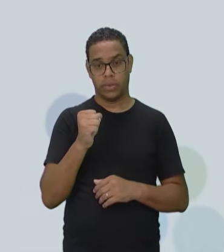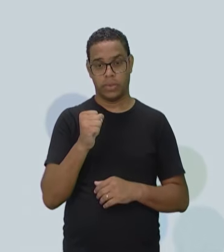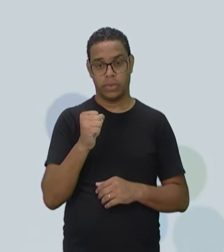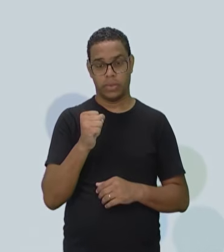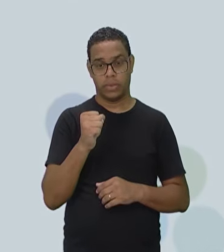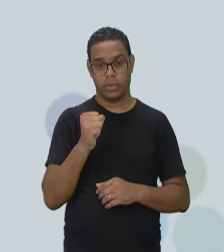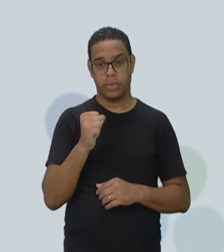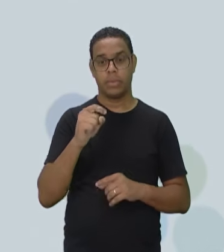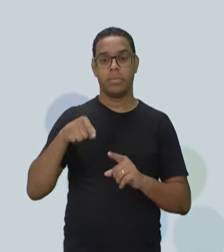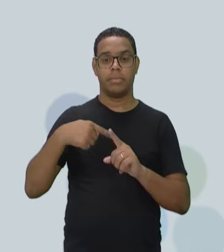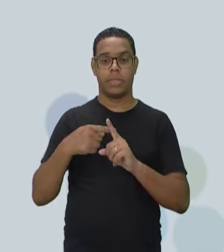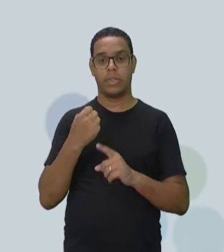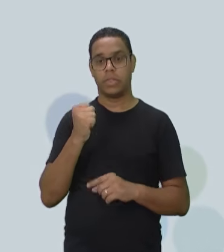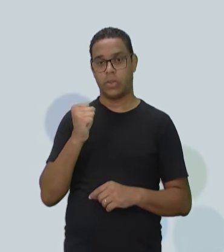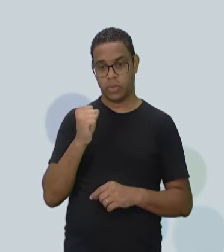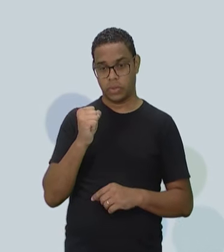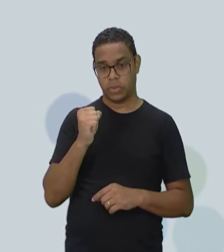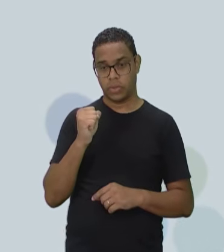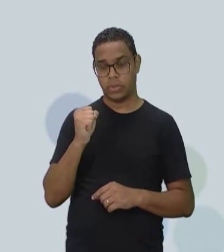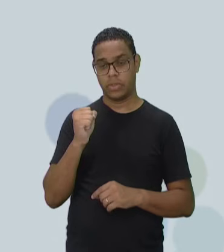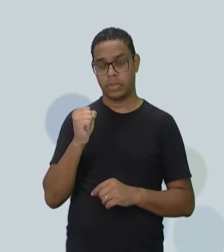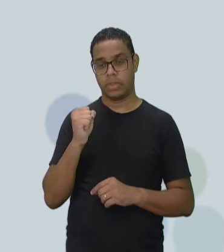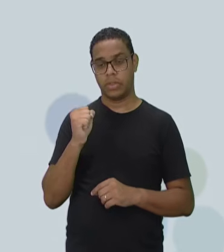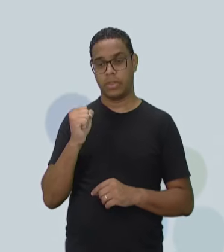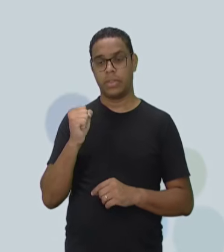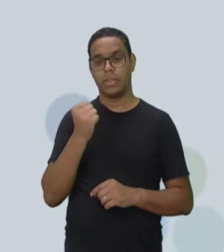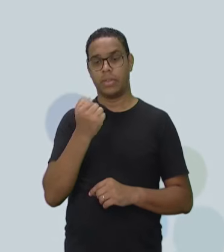horas e das 8 horas para